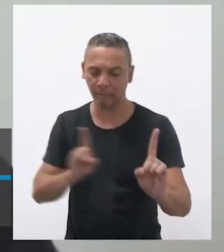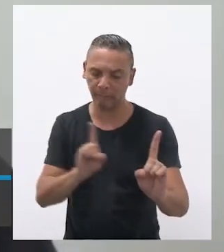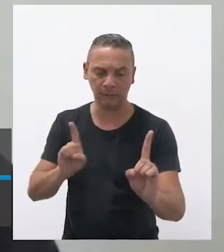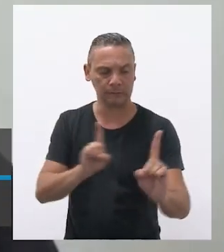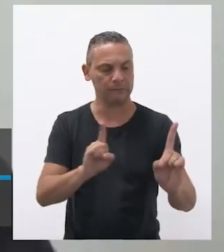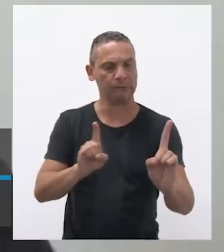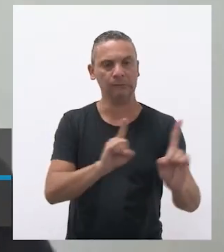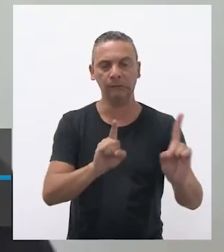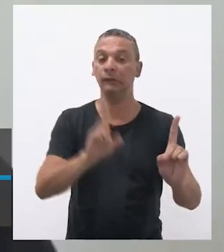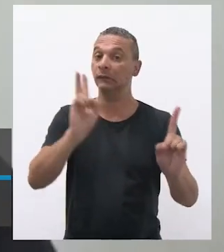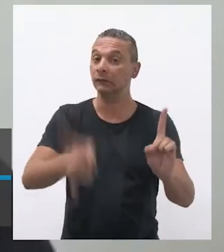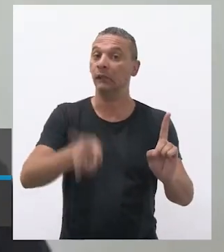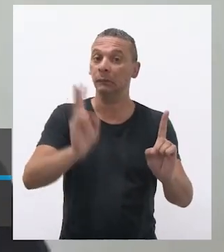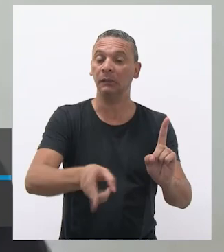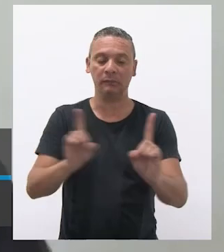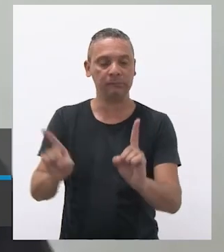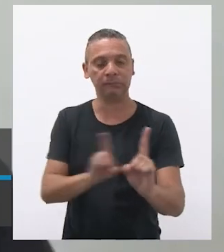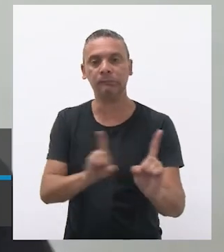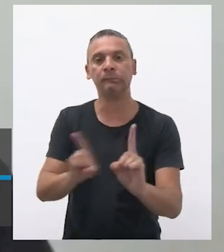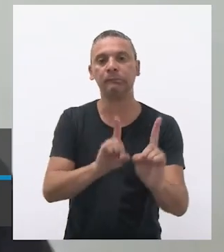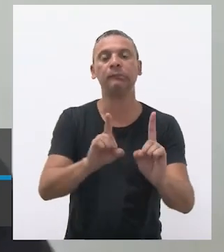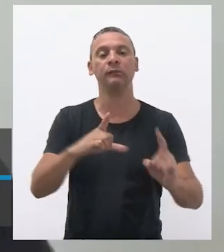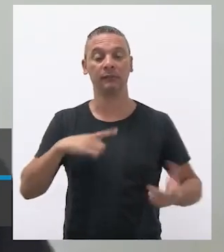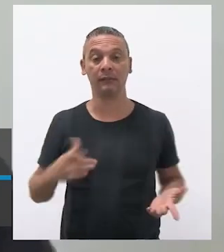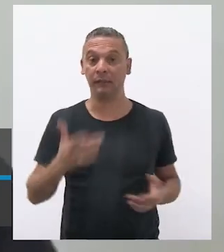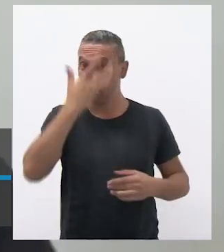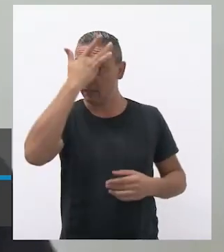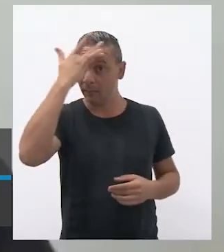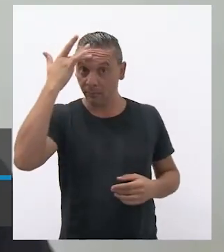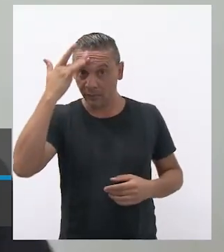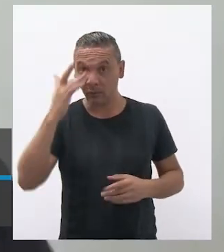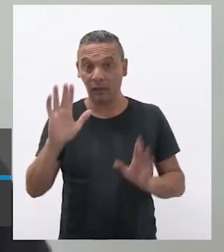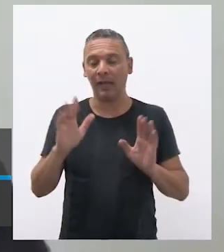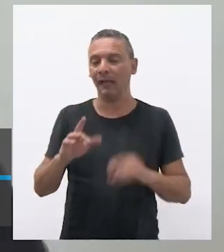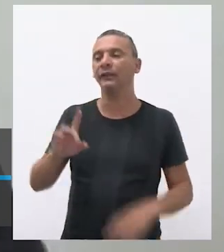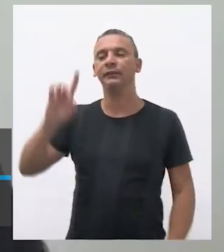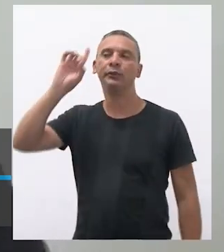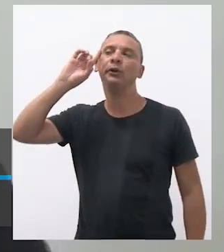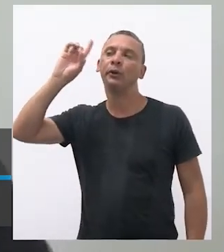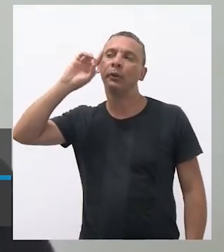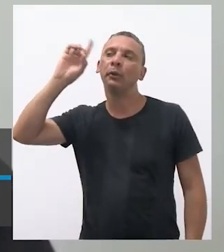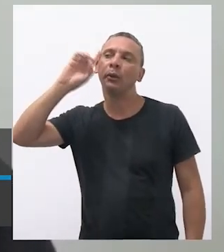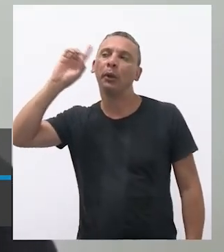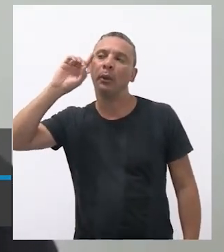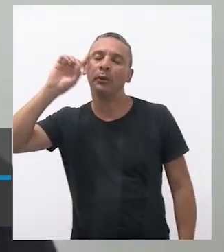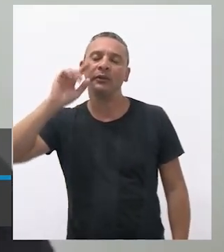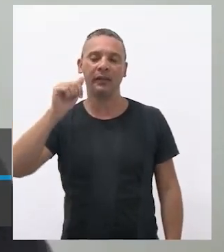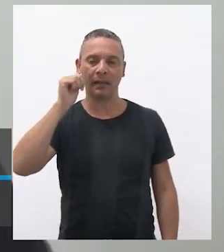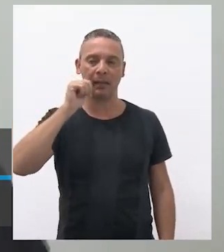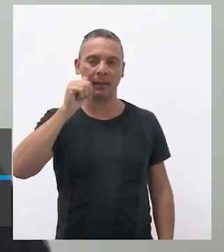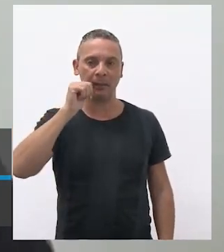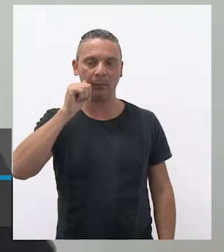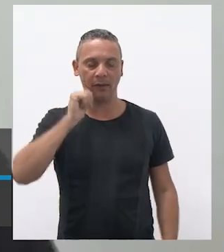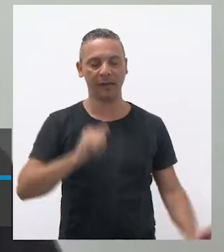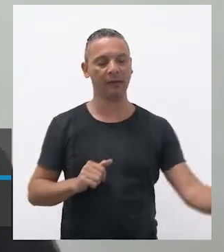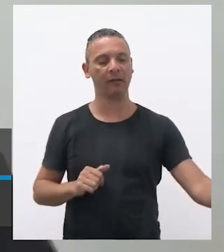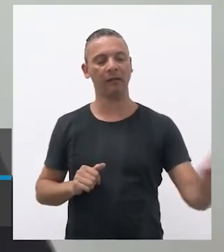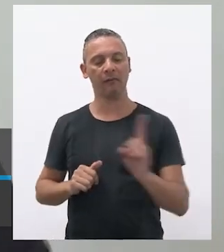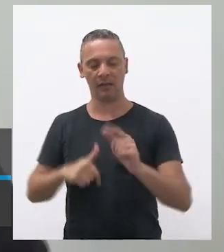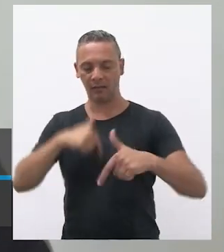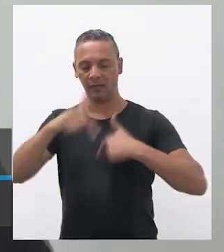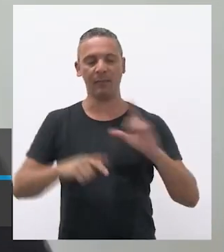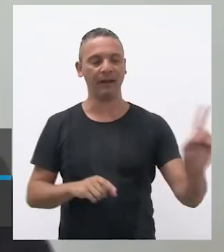o objetivo principal dessas condutas é minar a própria capacidade das mulheres em avaliar a sua